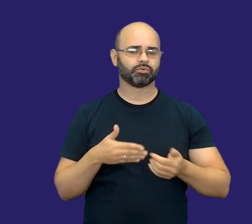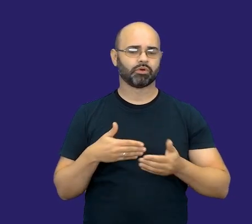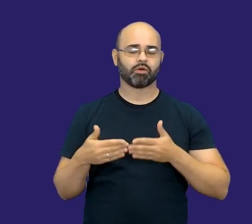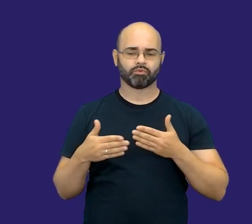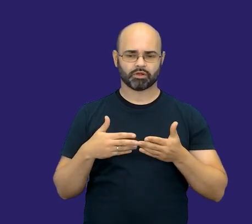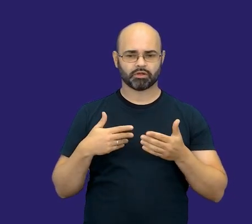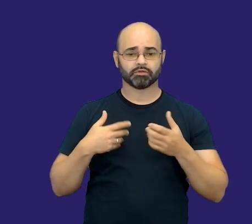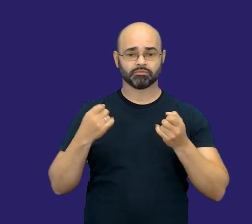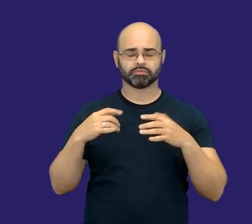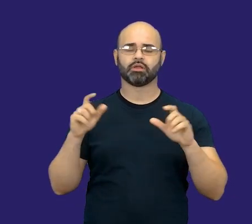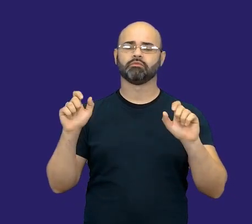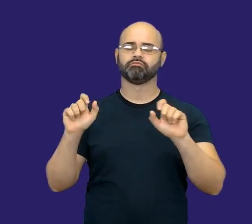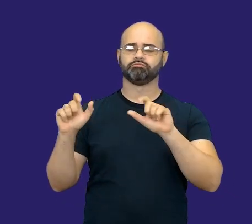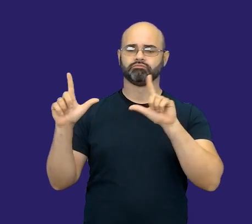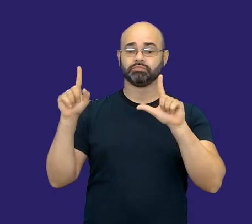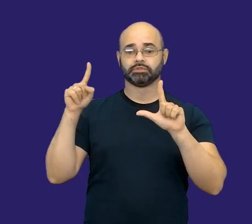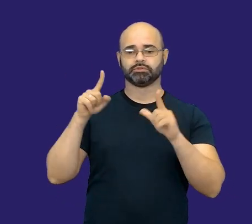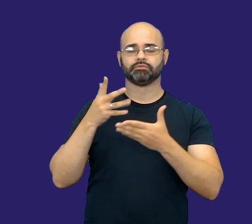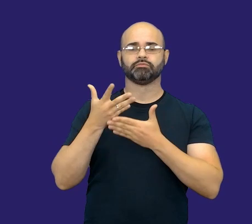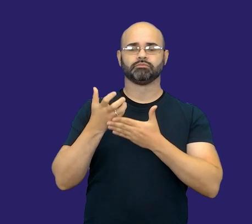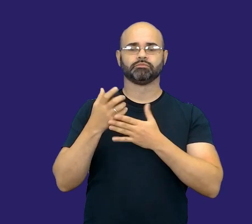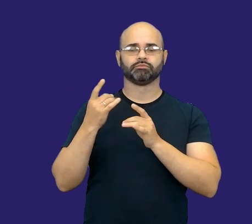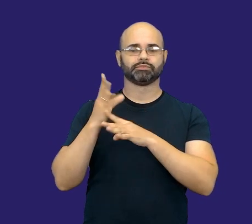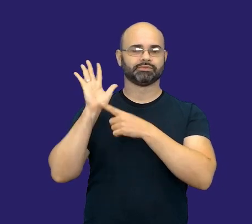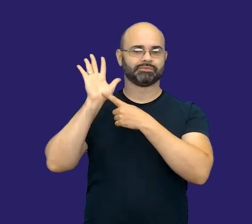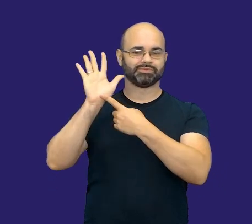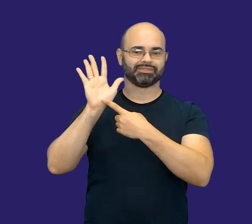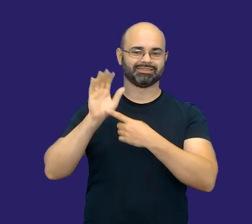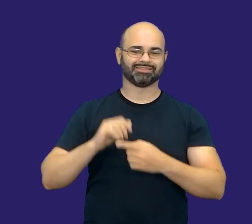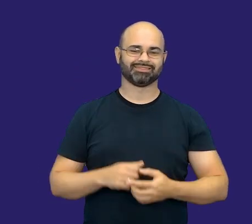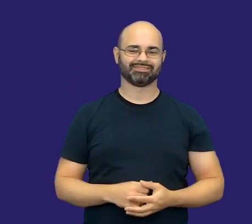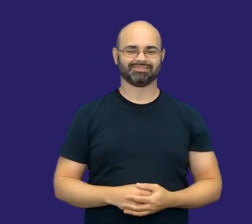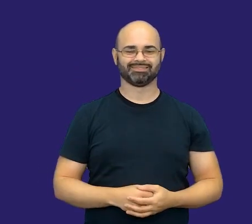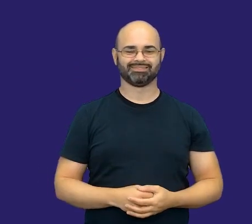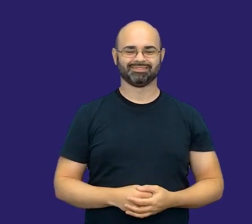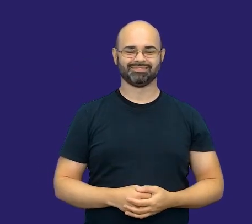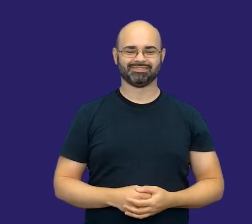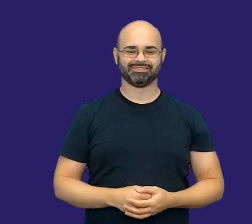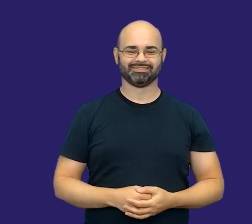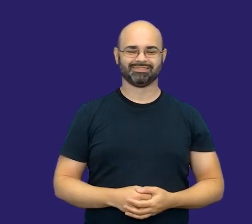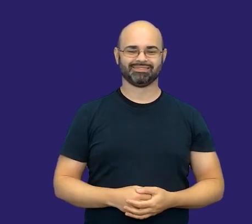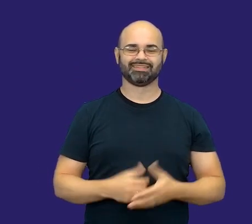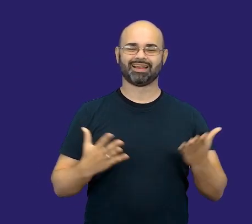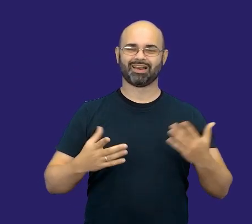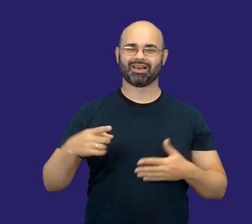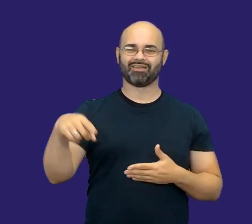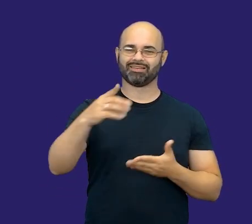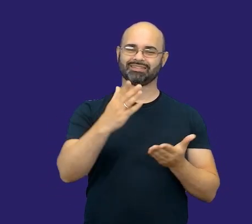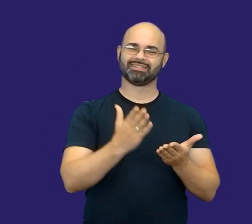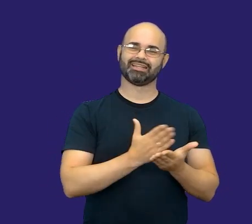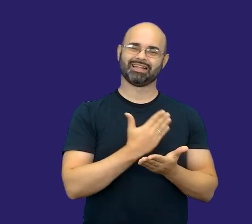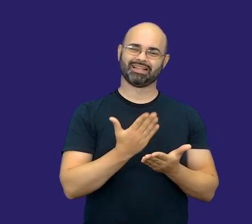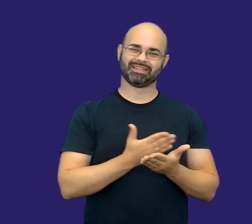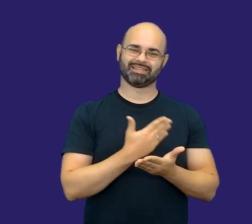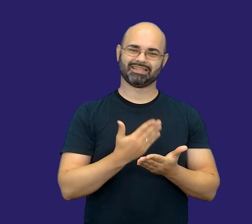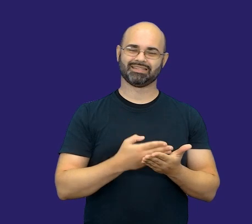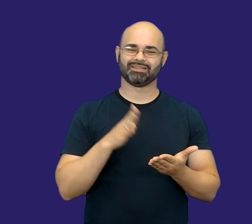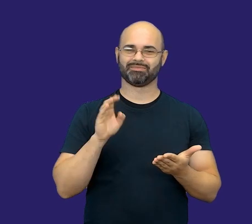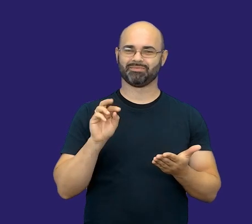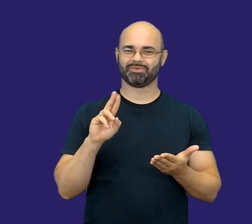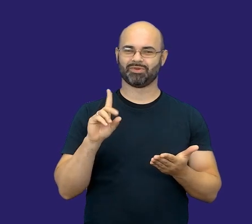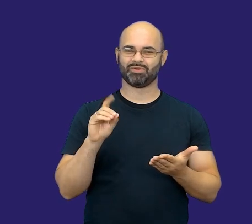na tela. Agora, sugiro que peguem aí os seus cadernos de bordo, aquele que você faz